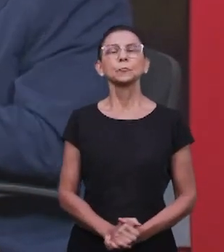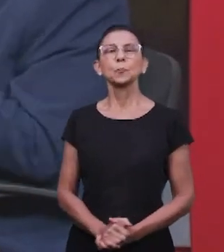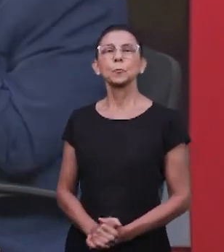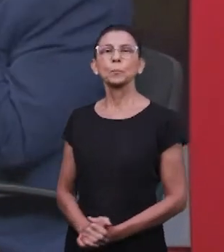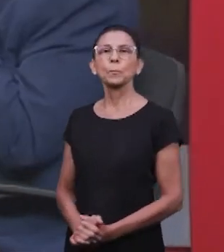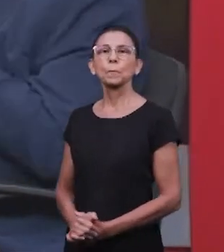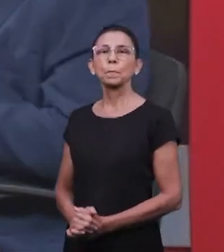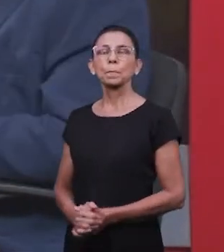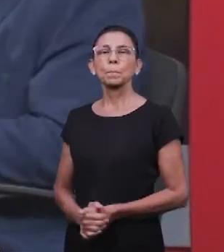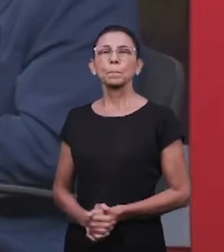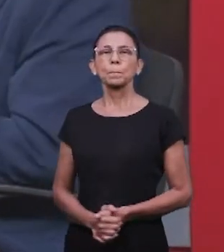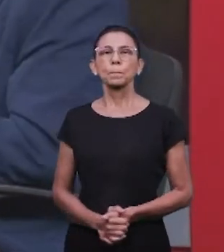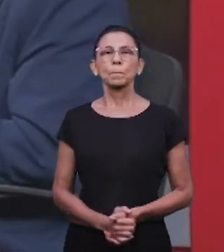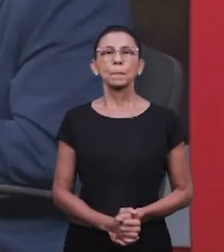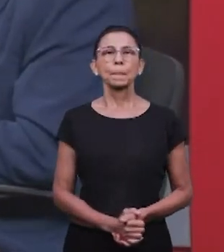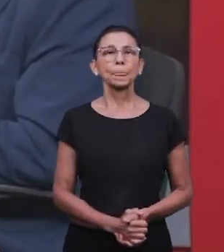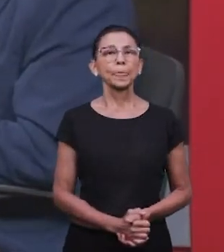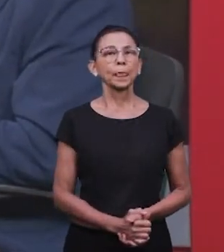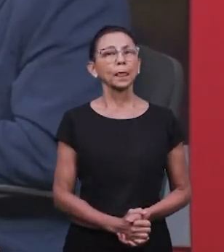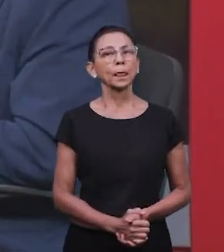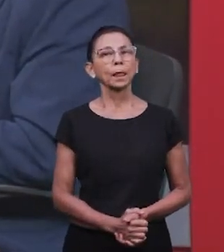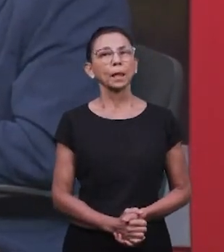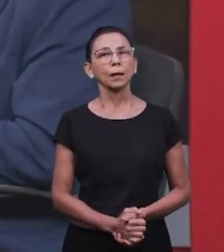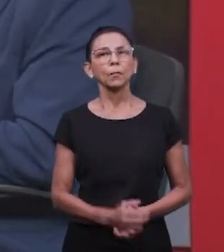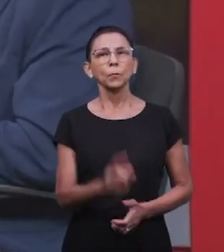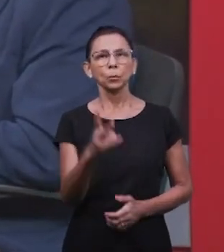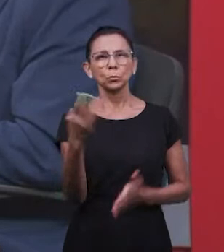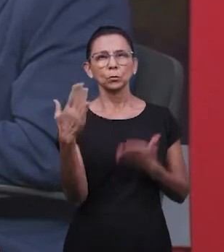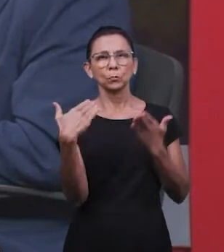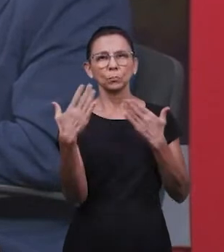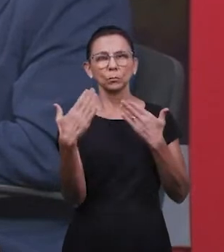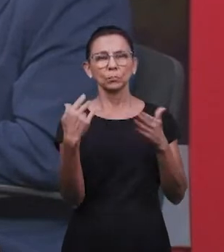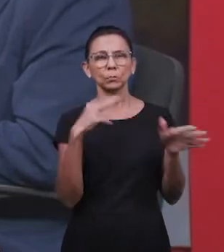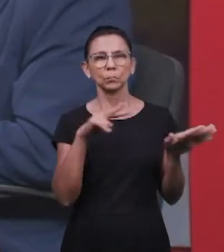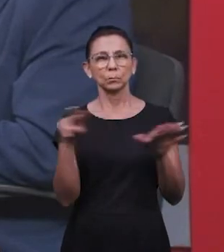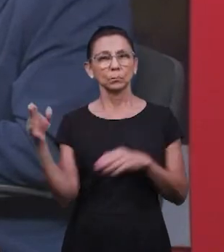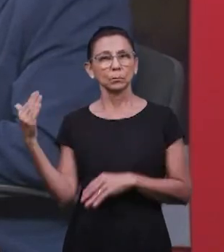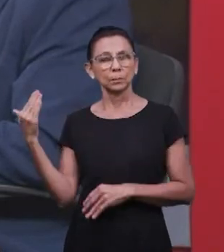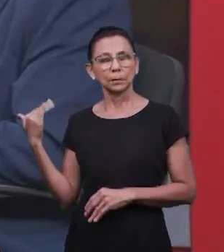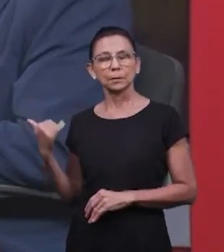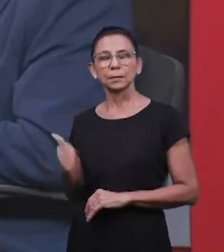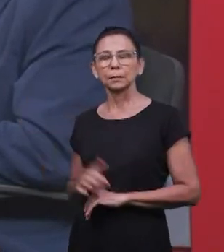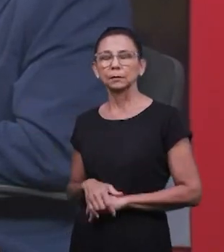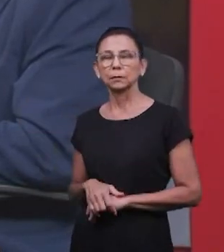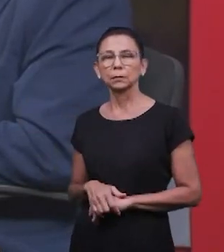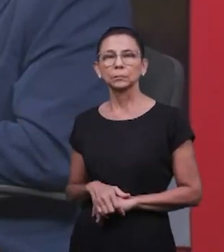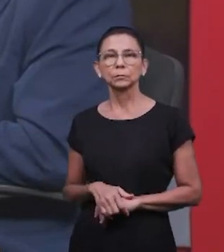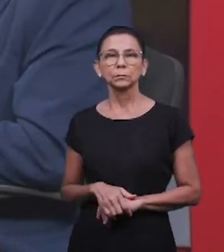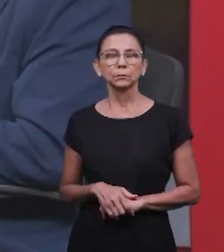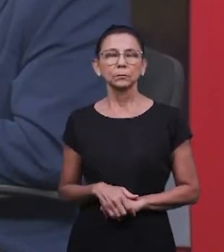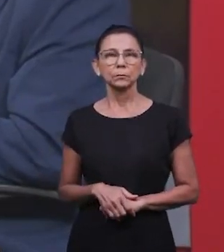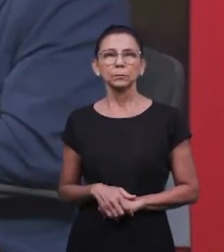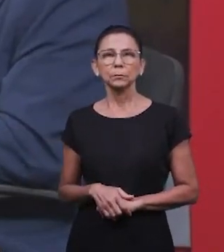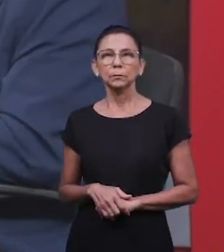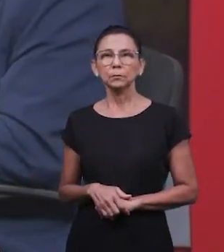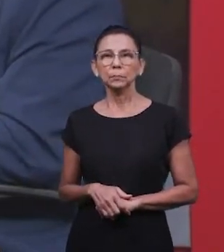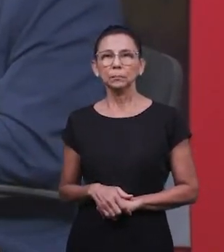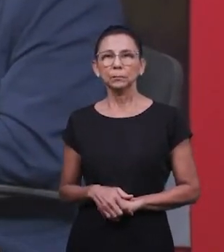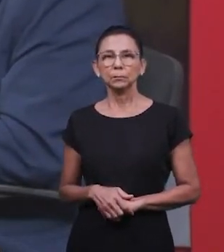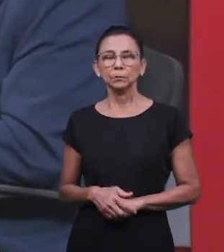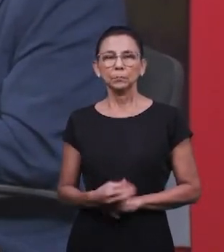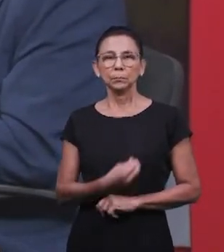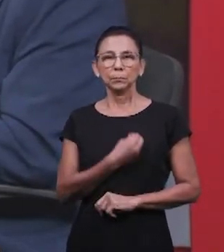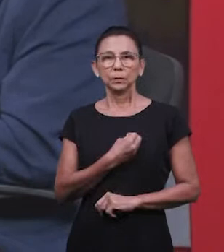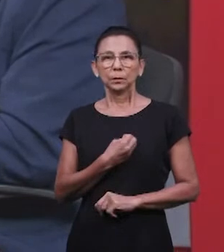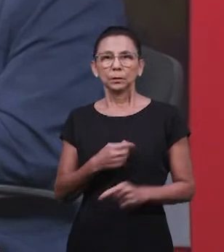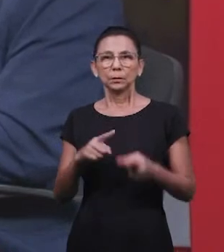gente continuar aquele bate-papo que nós começamos na semana passada, estão aqui comigo o pastor Luiz Eugênio, a nossa irmã